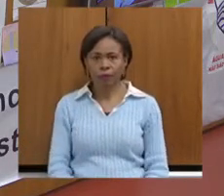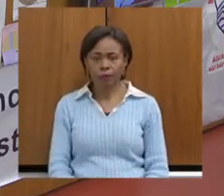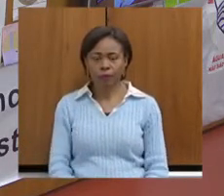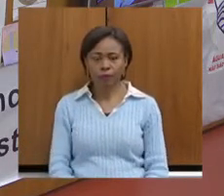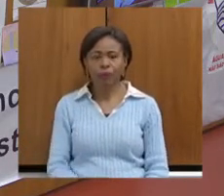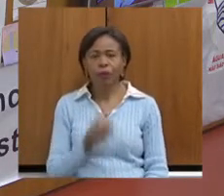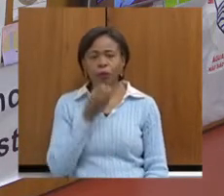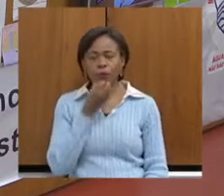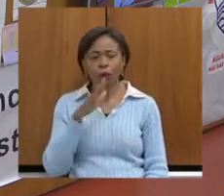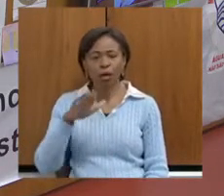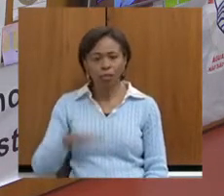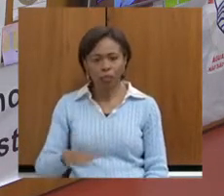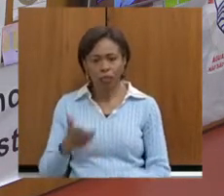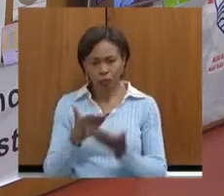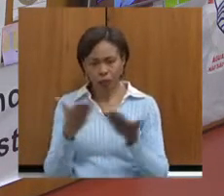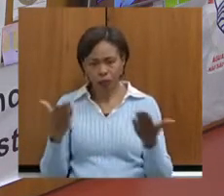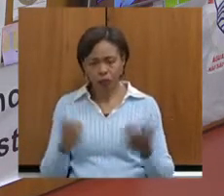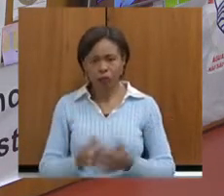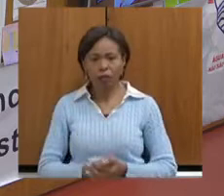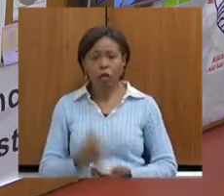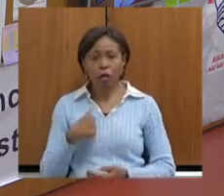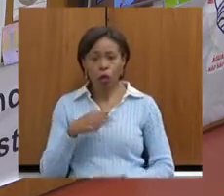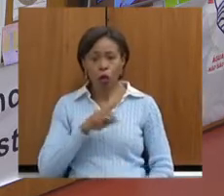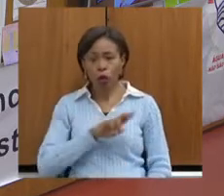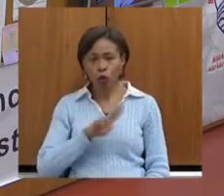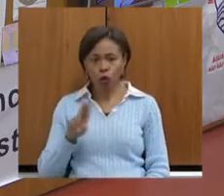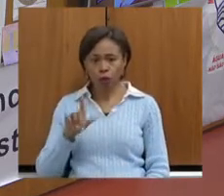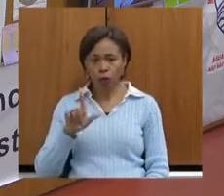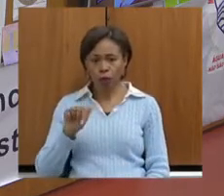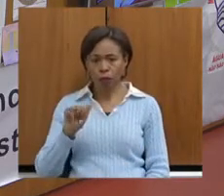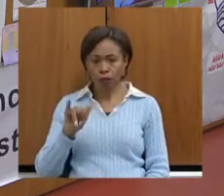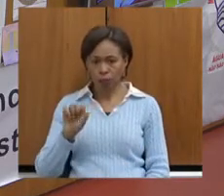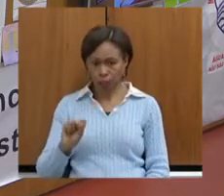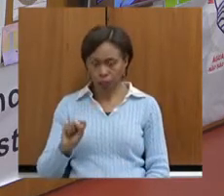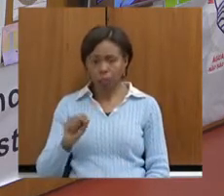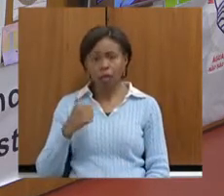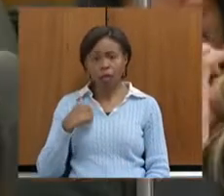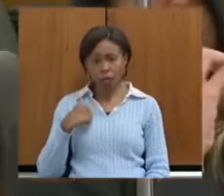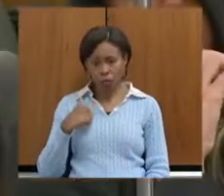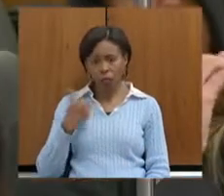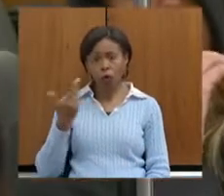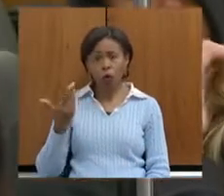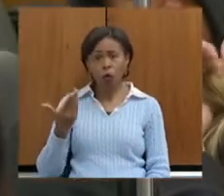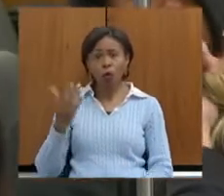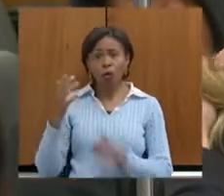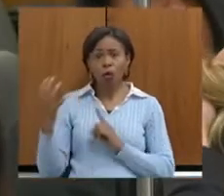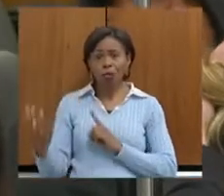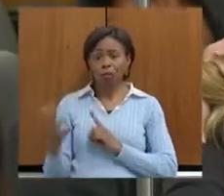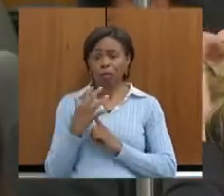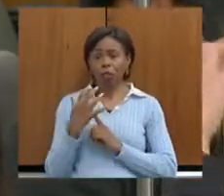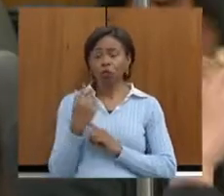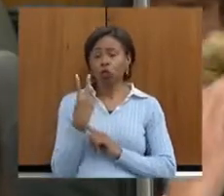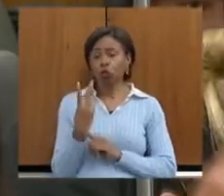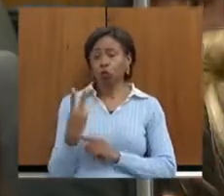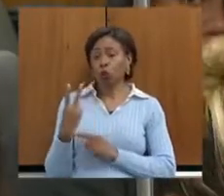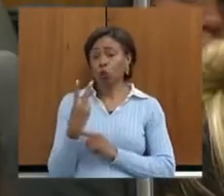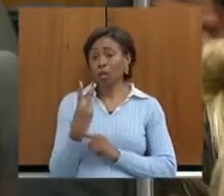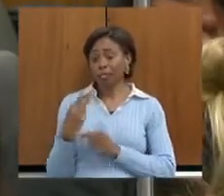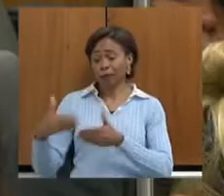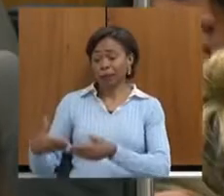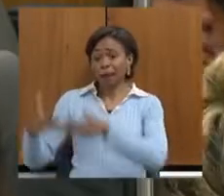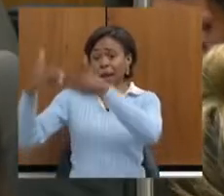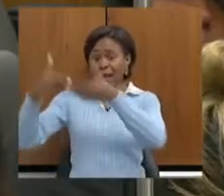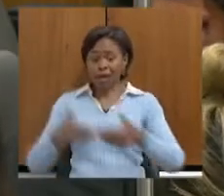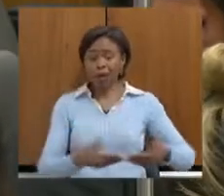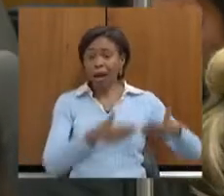boa tarde gente é meu nome é Laís e eu sou atingida por duas barragens né não é só por uma não